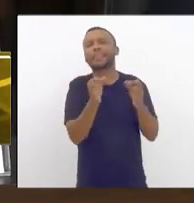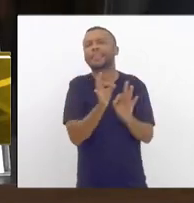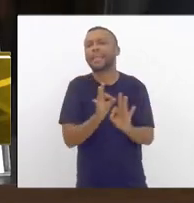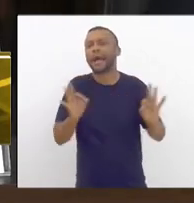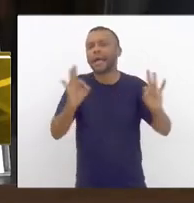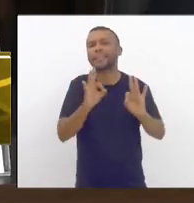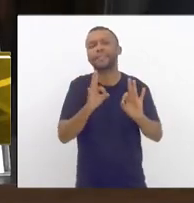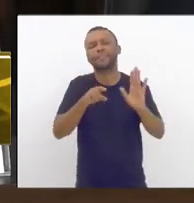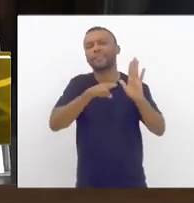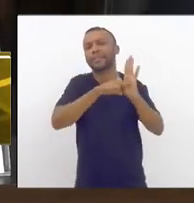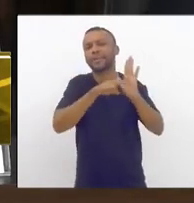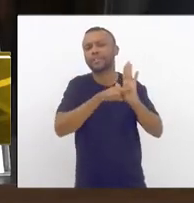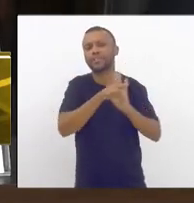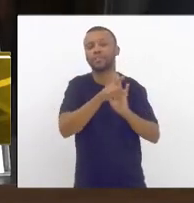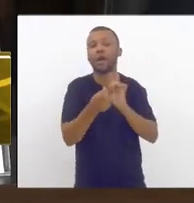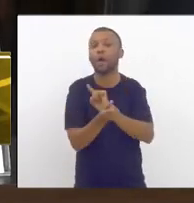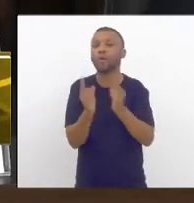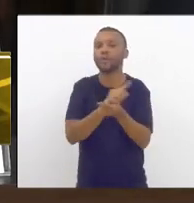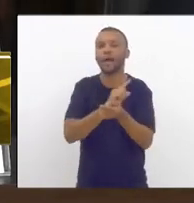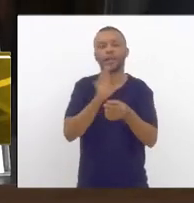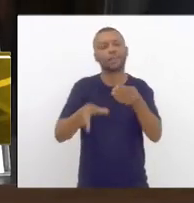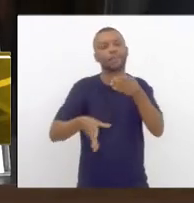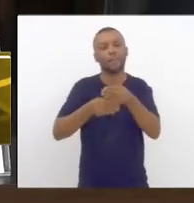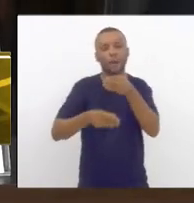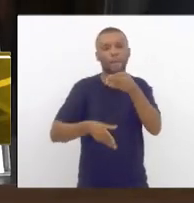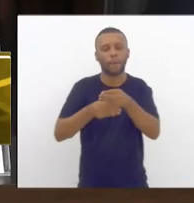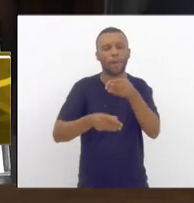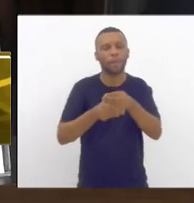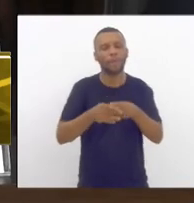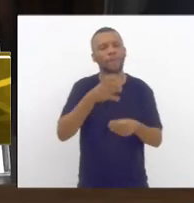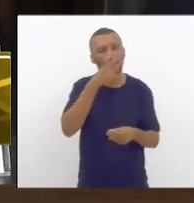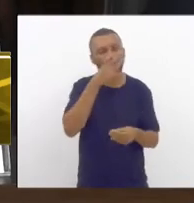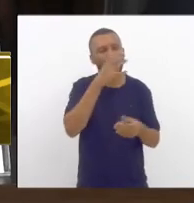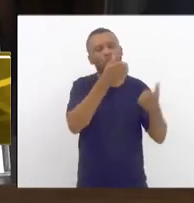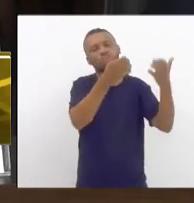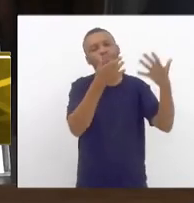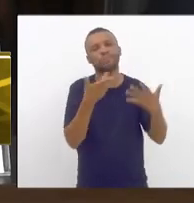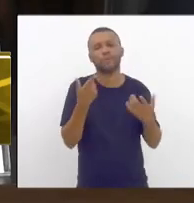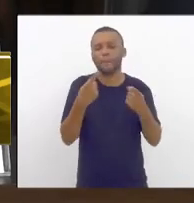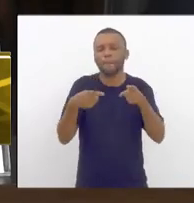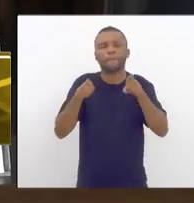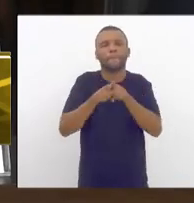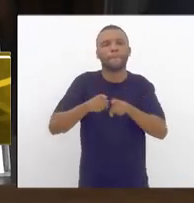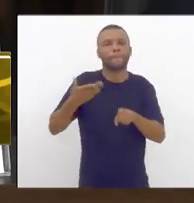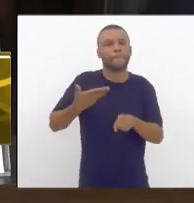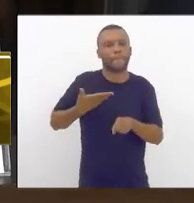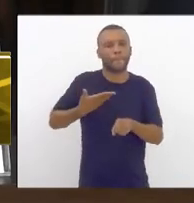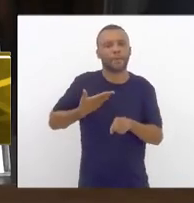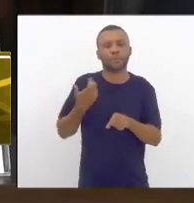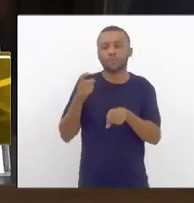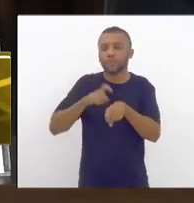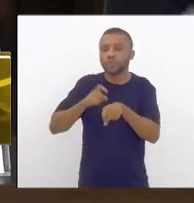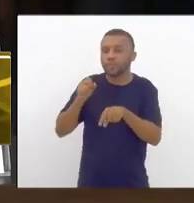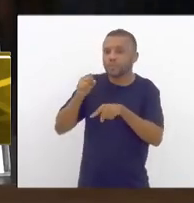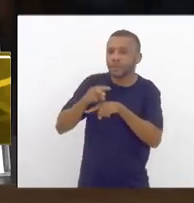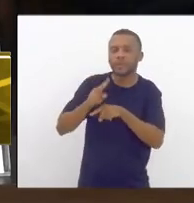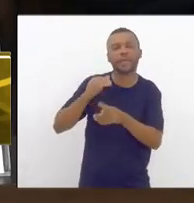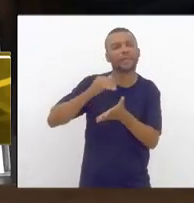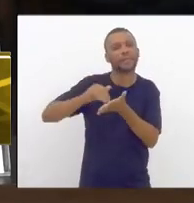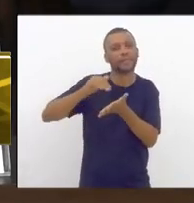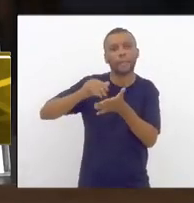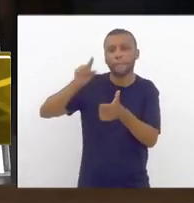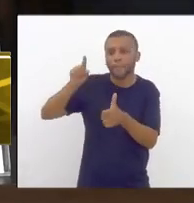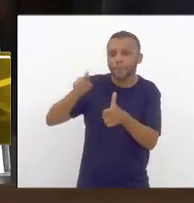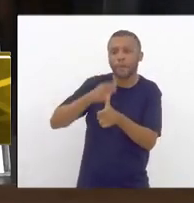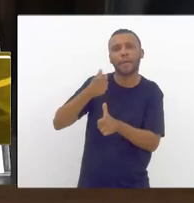é um cara agregador é um cara que escuta é um parceiro é eu Quando entrei na secretaria uma das primeiras